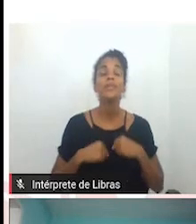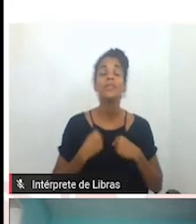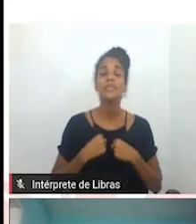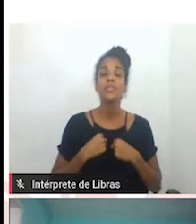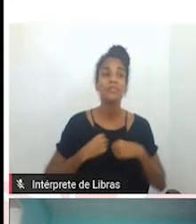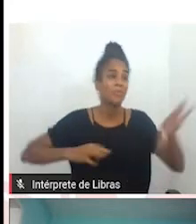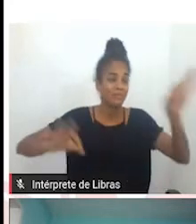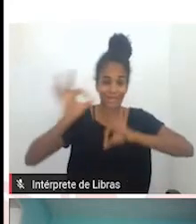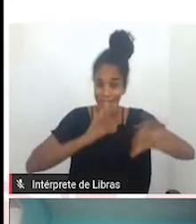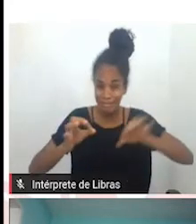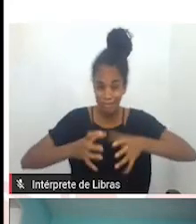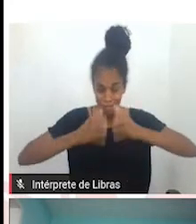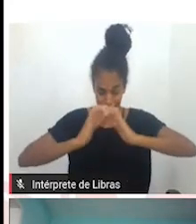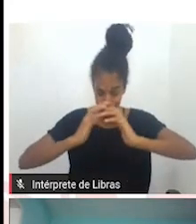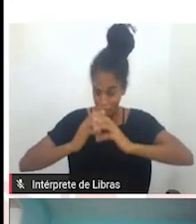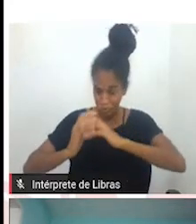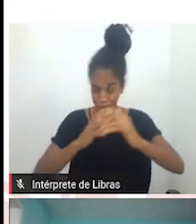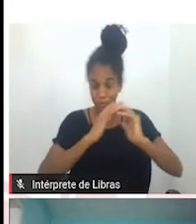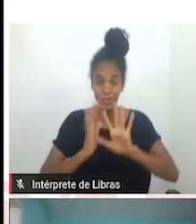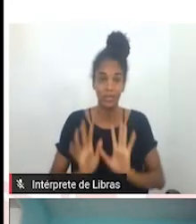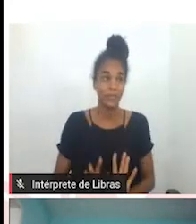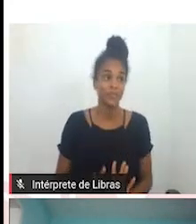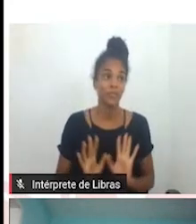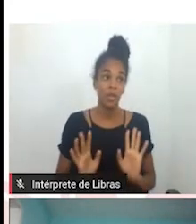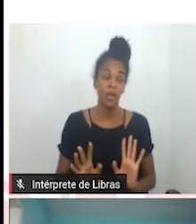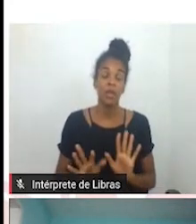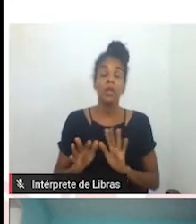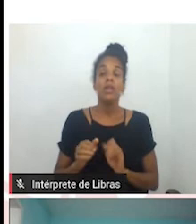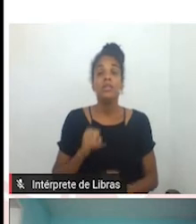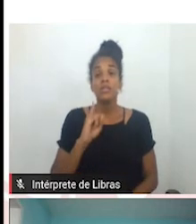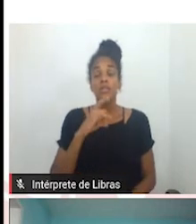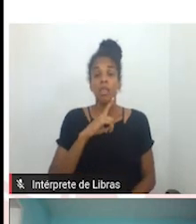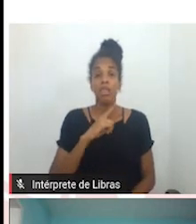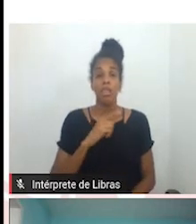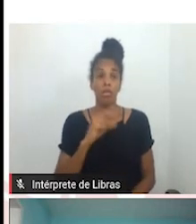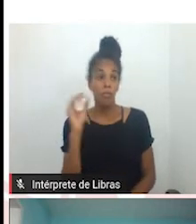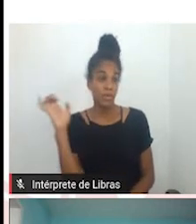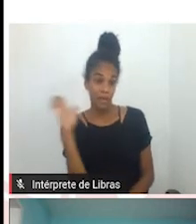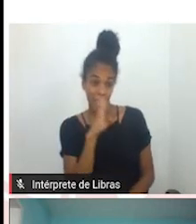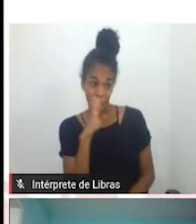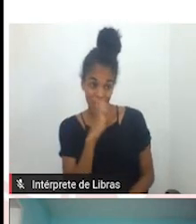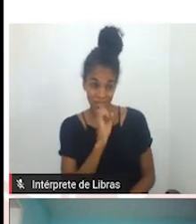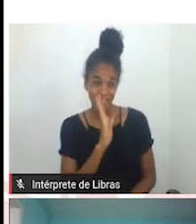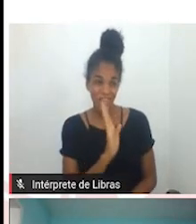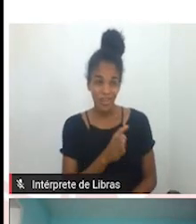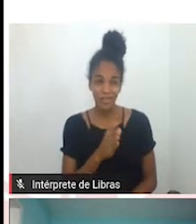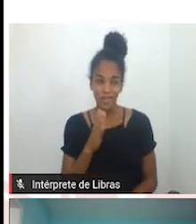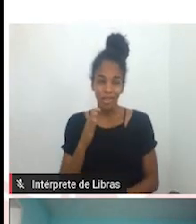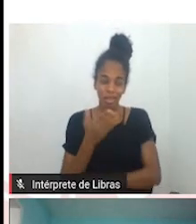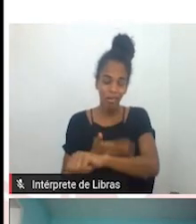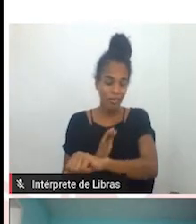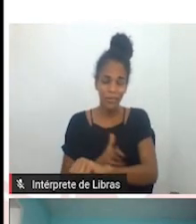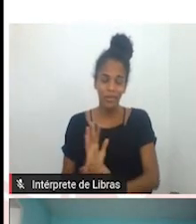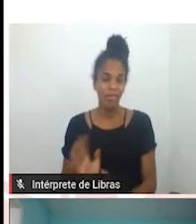Porque quem é acostumado com a emergência consegue intubar facilmente. Porém, a intubação no coronavírus tem todo um cuidado, todo um